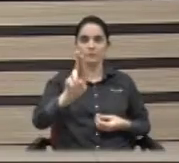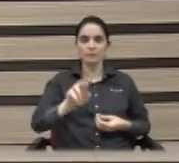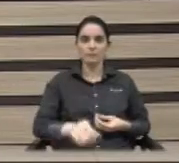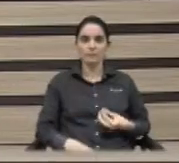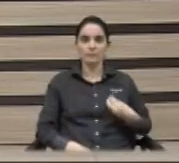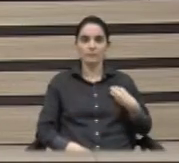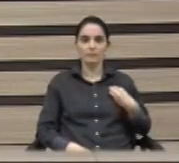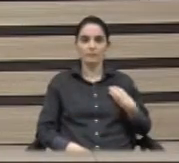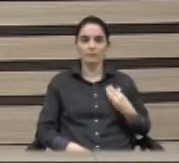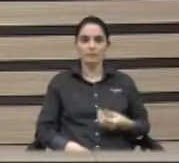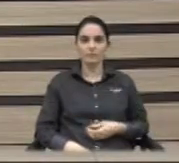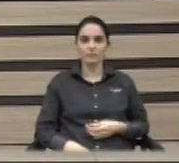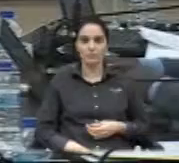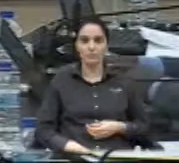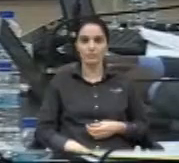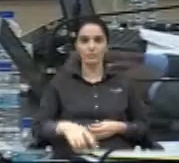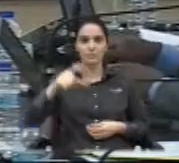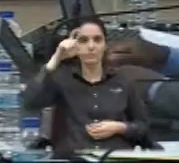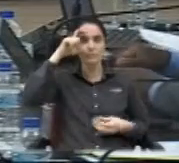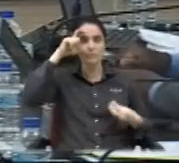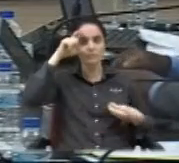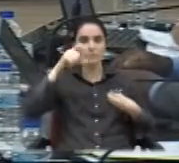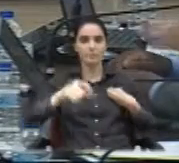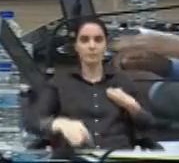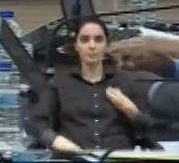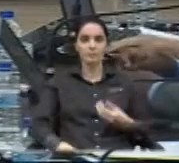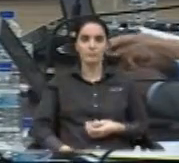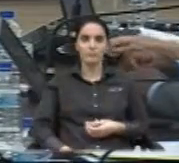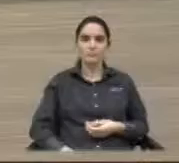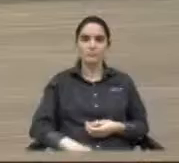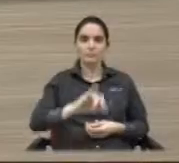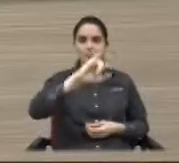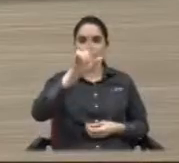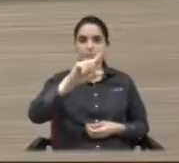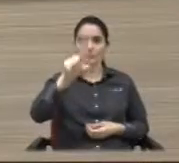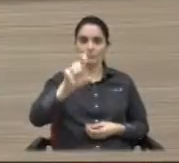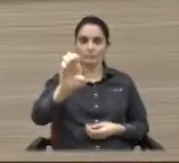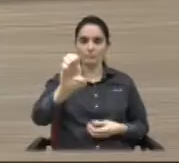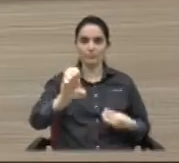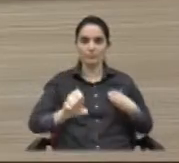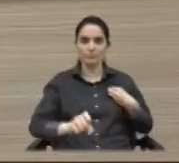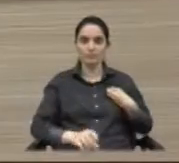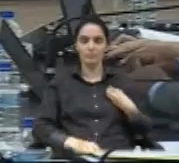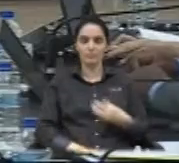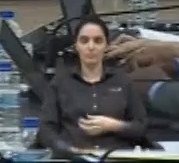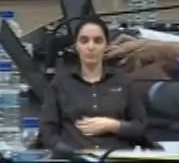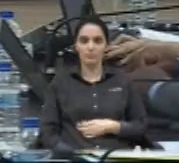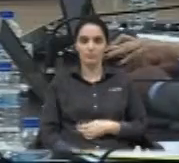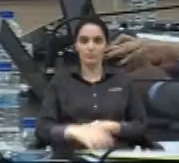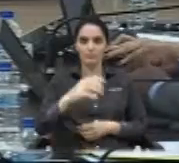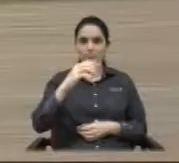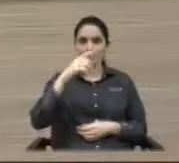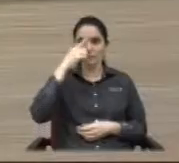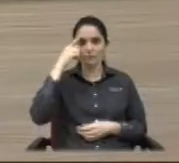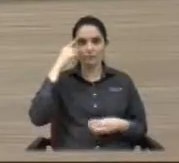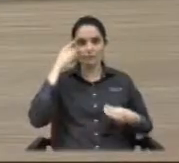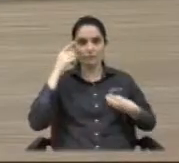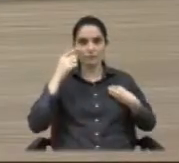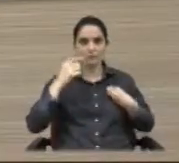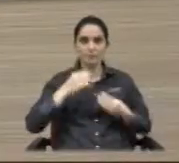Júnior. Presente. José Faridzaine. Presente. Zé Damix. Presente. Doutor Júlio.